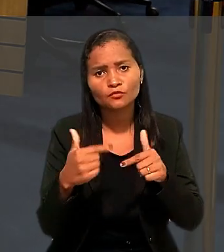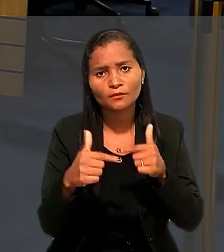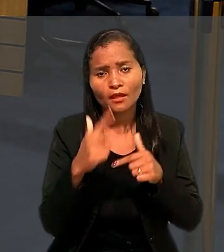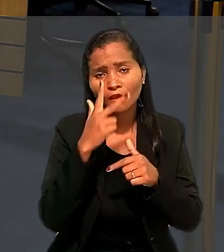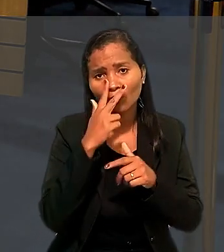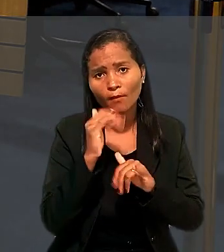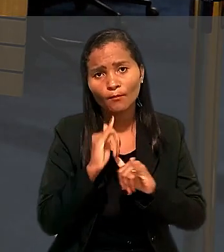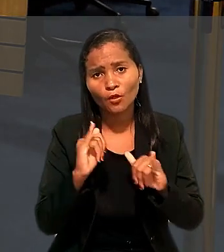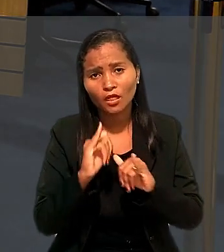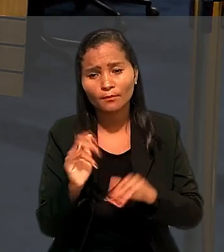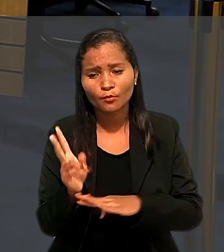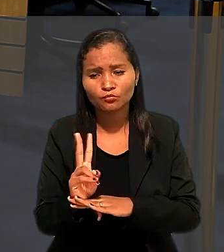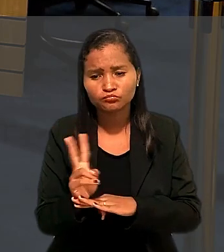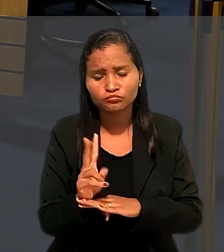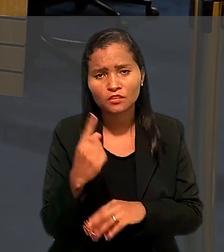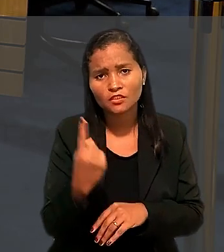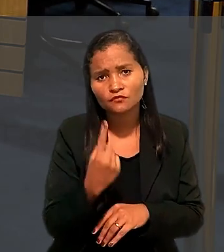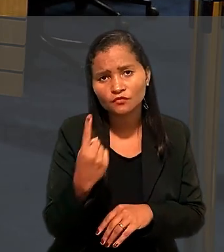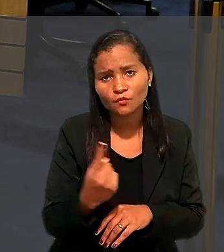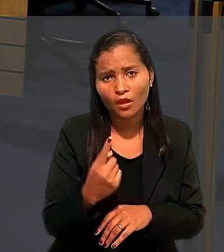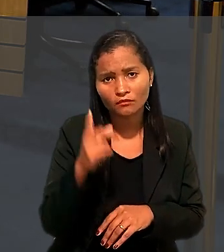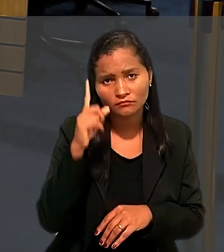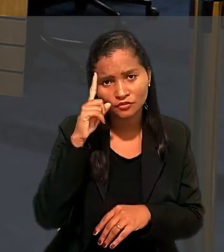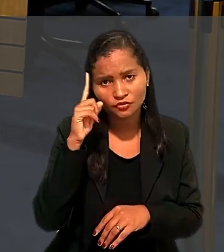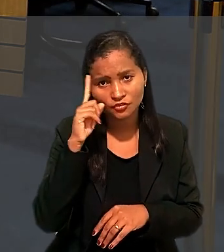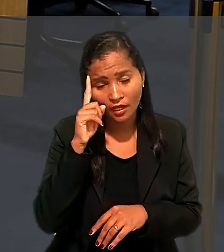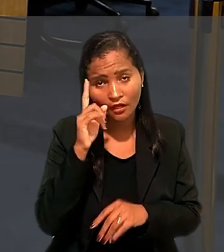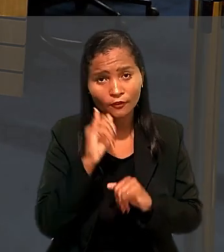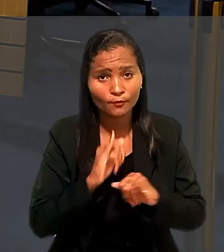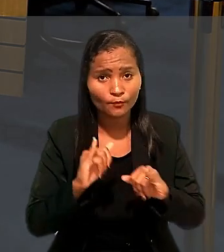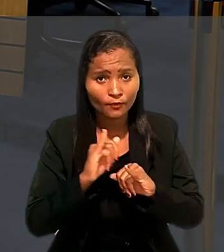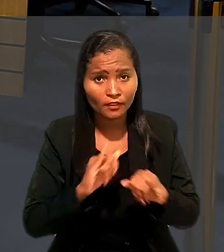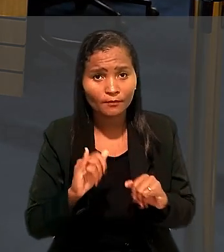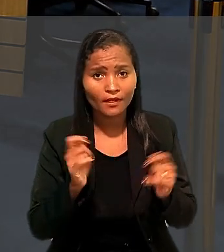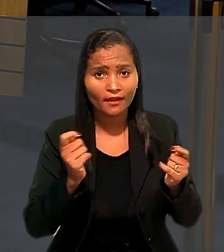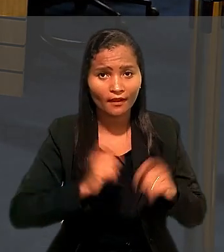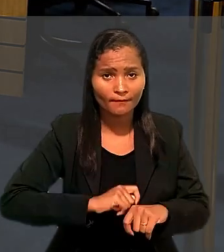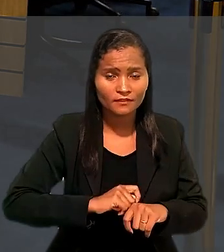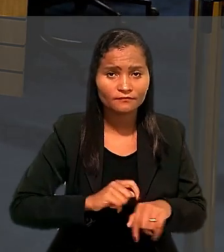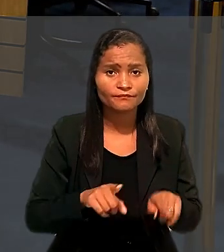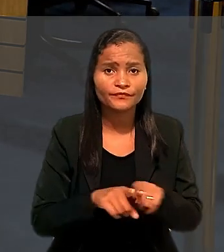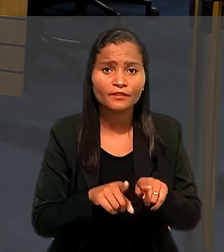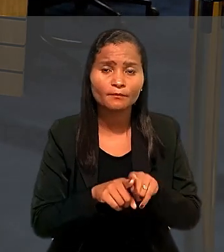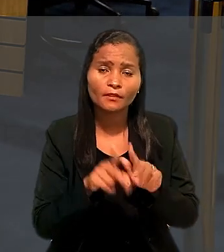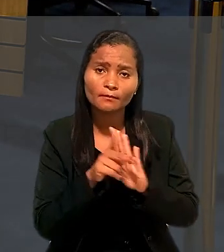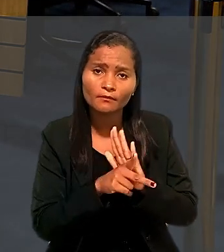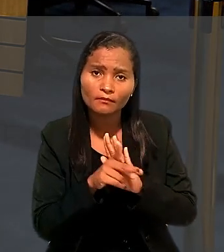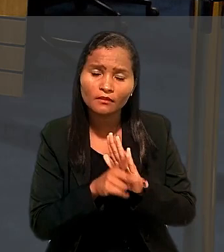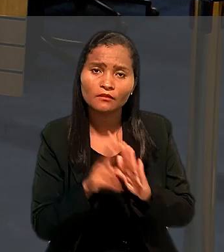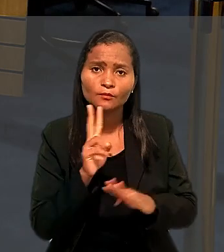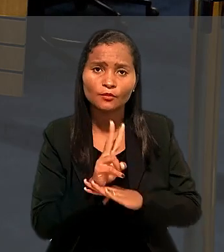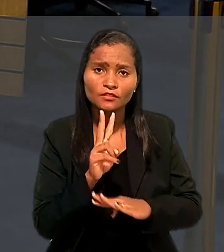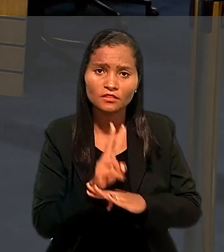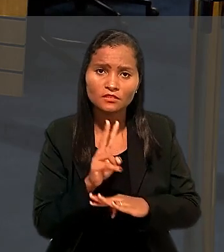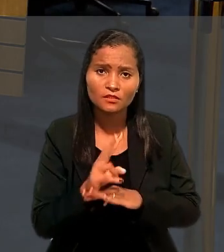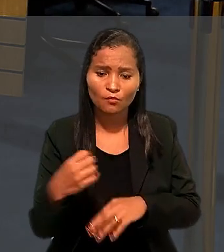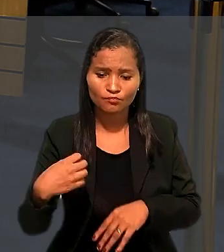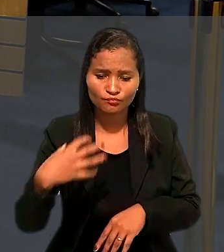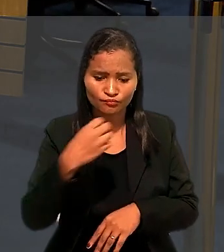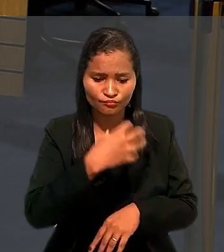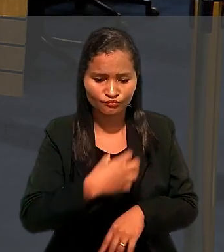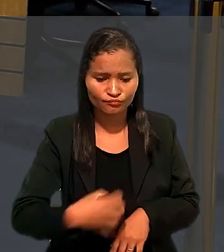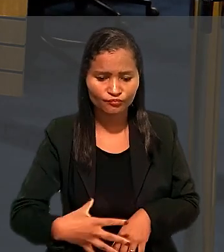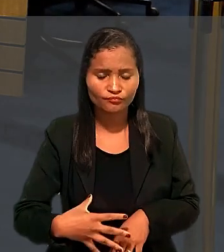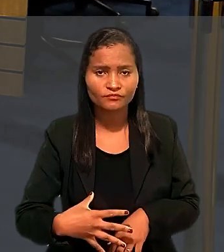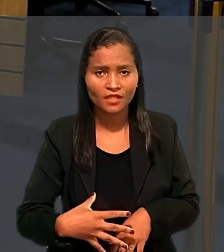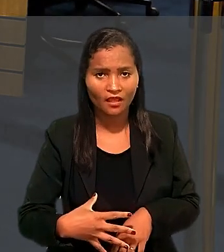Trabalho, como o Programa de Monitoração Individual e Diárias, o Programa de Capacitação e o Plano de Proteção